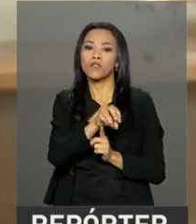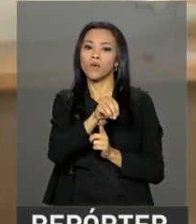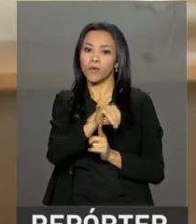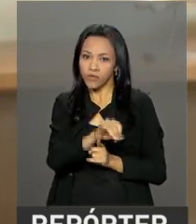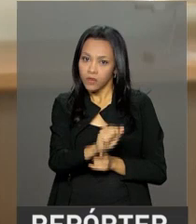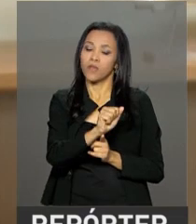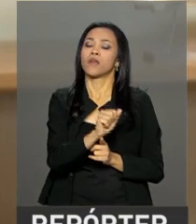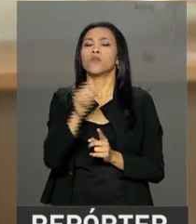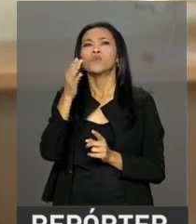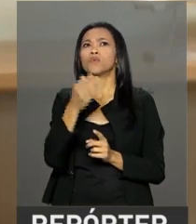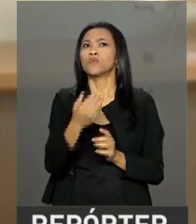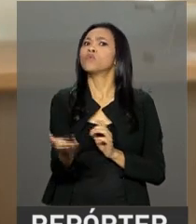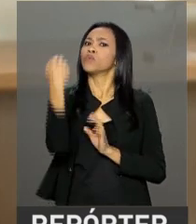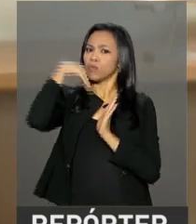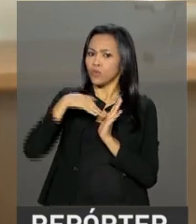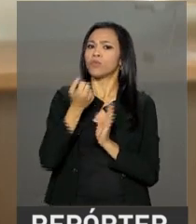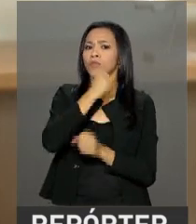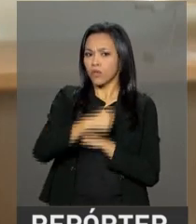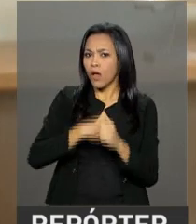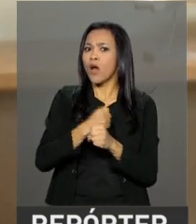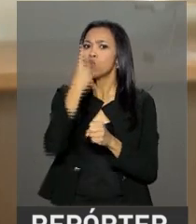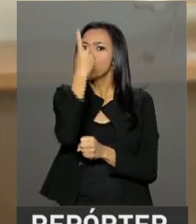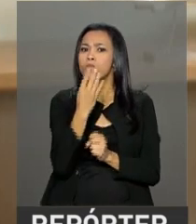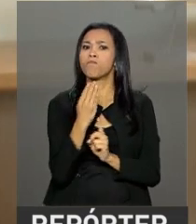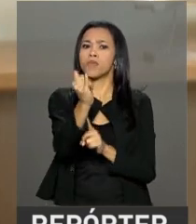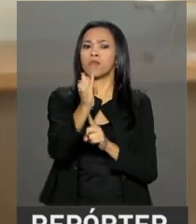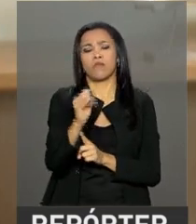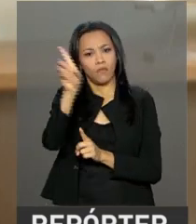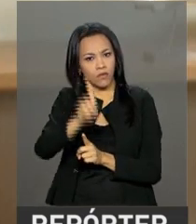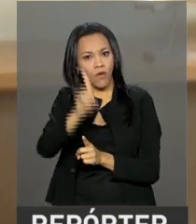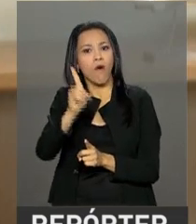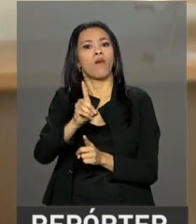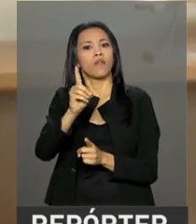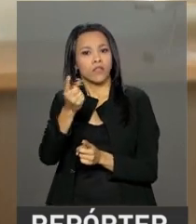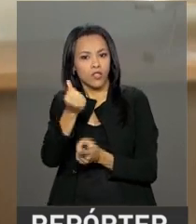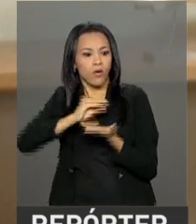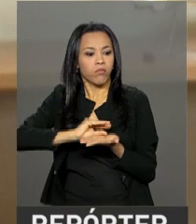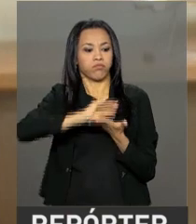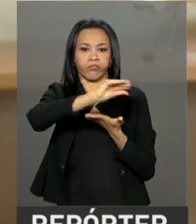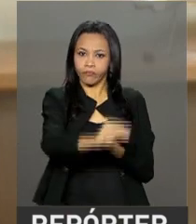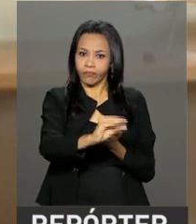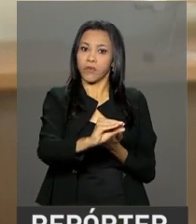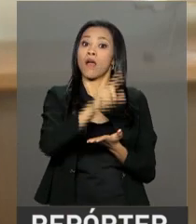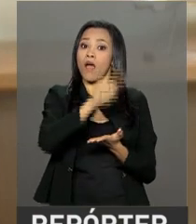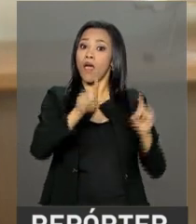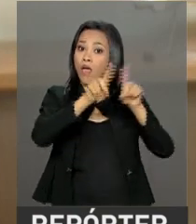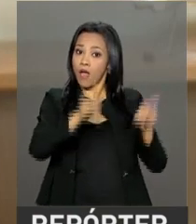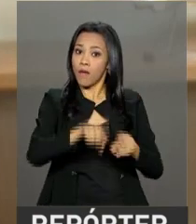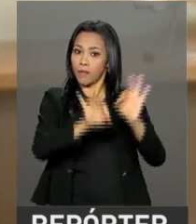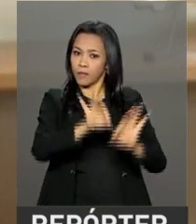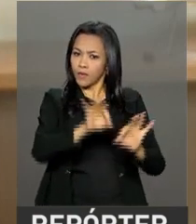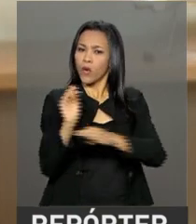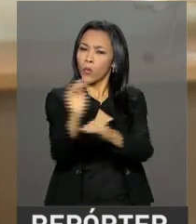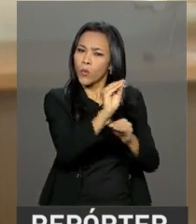últimos anos, a Noruega já contribuiu com quase US$ 1 bilhão para programas de